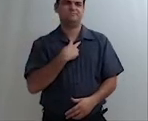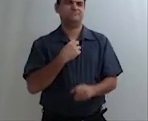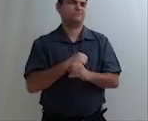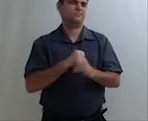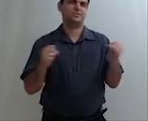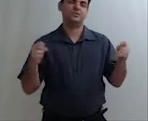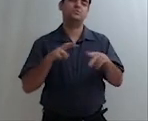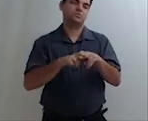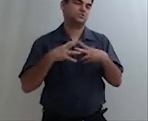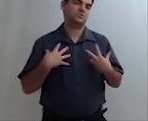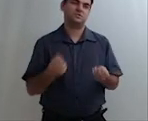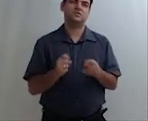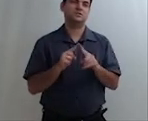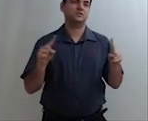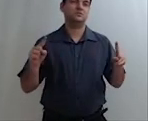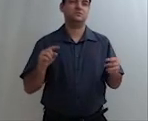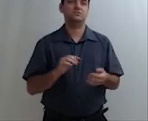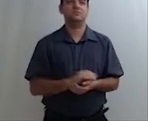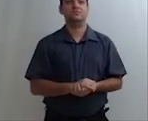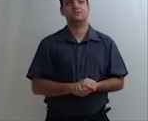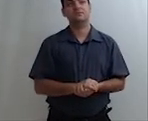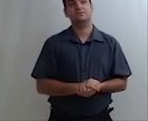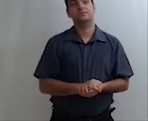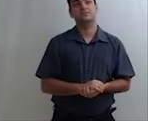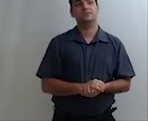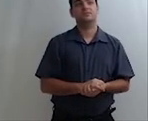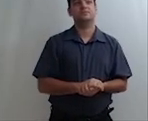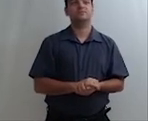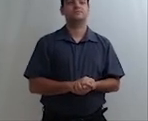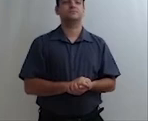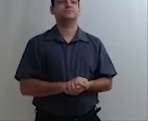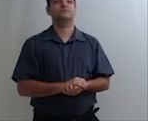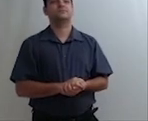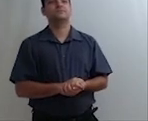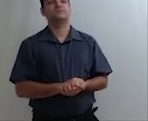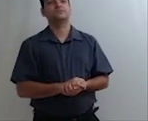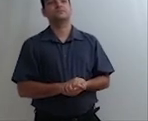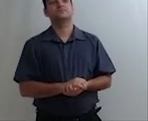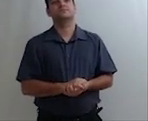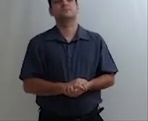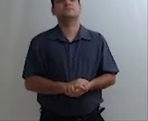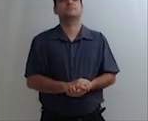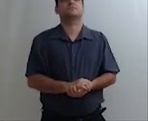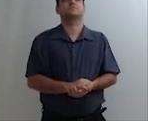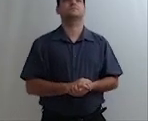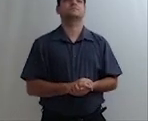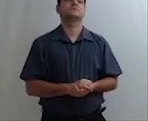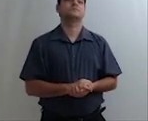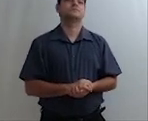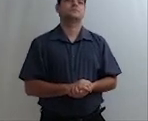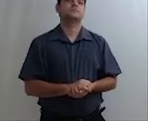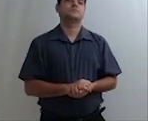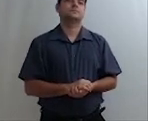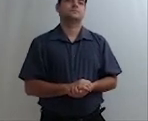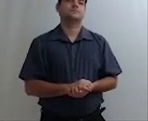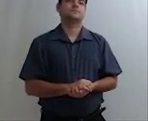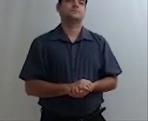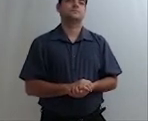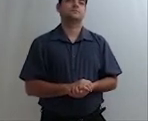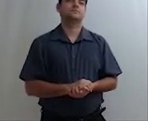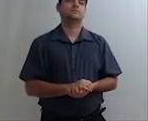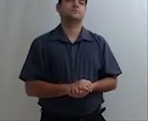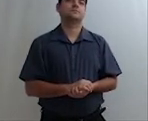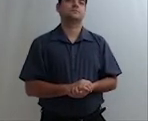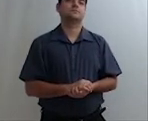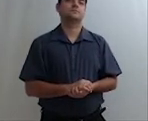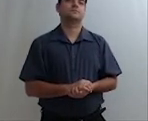negando provimento ao agravo regimentar sen pela ordem Presidente pois